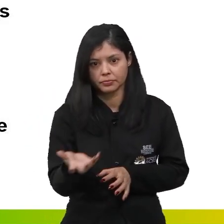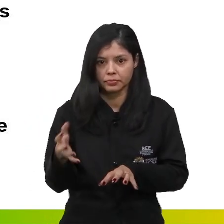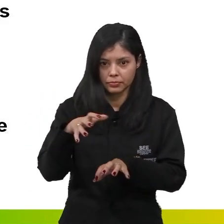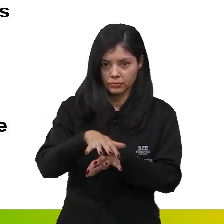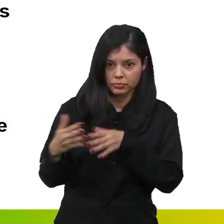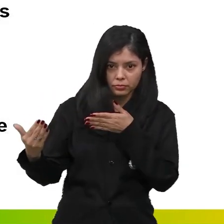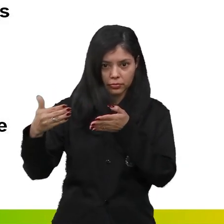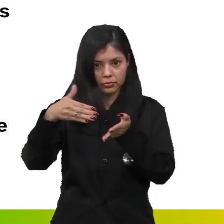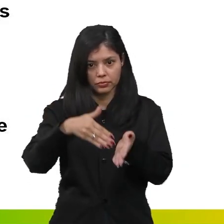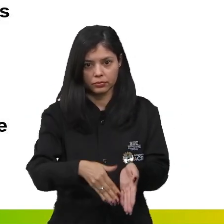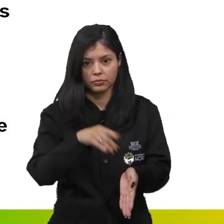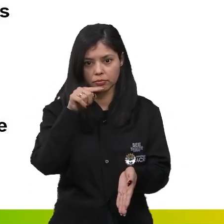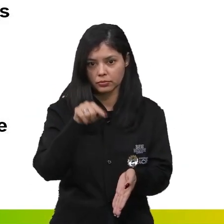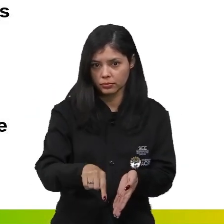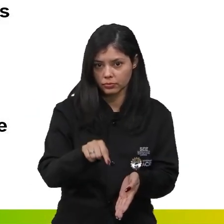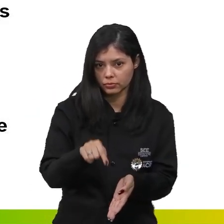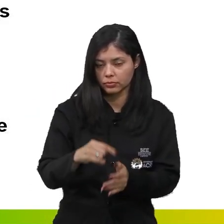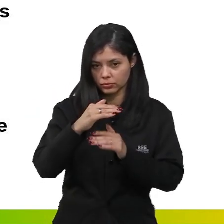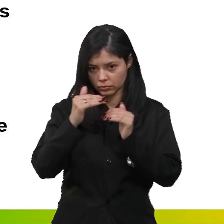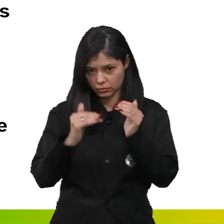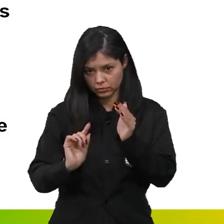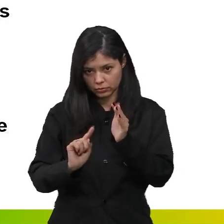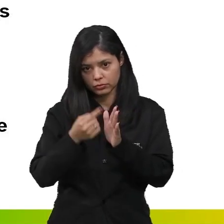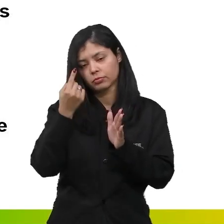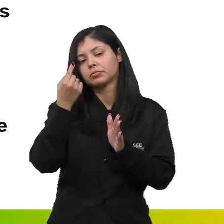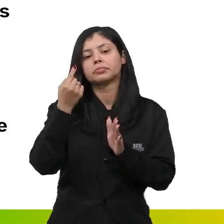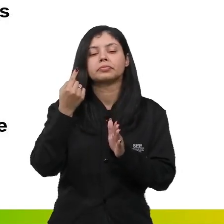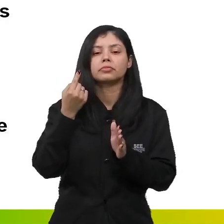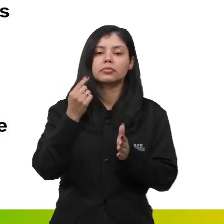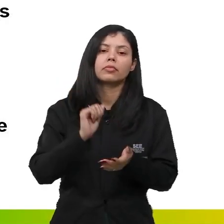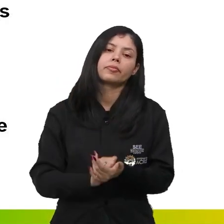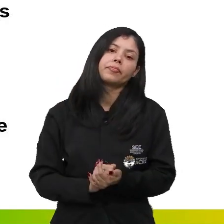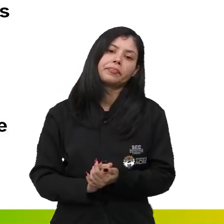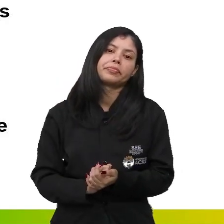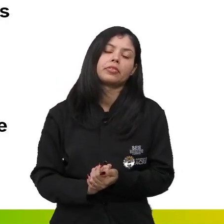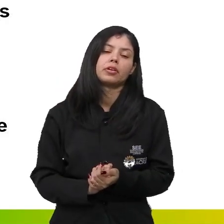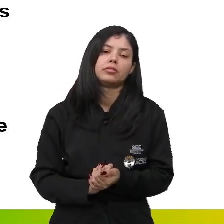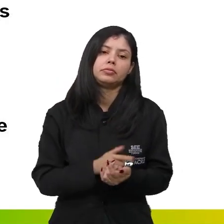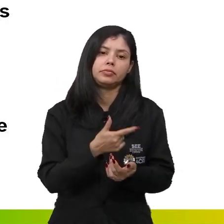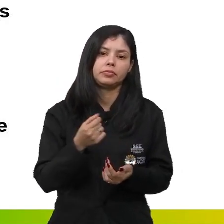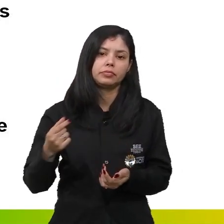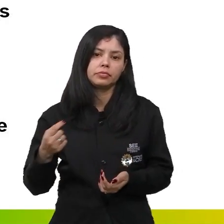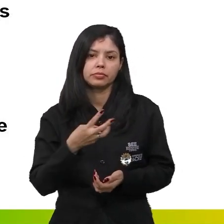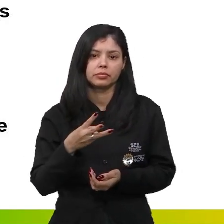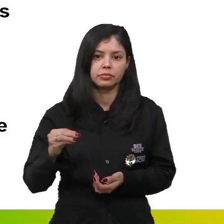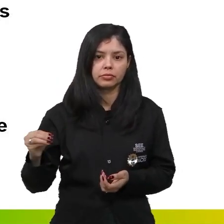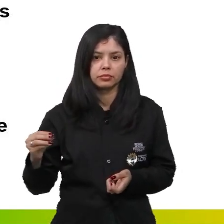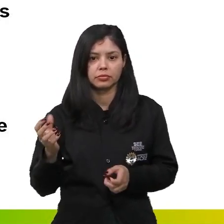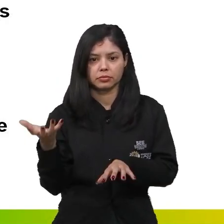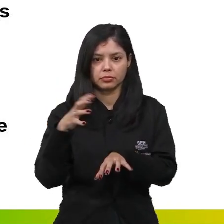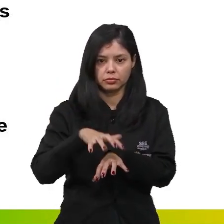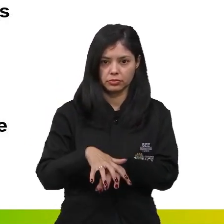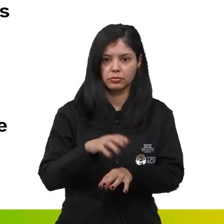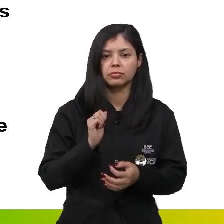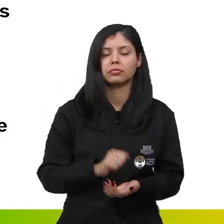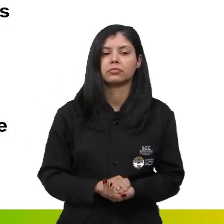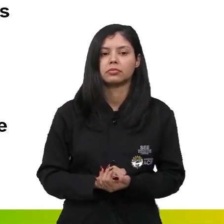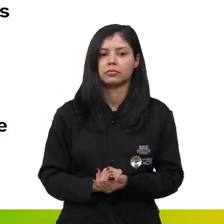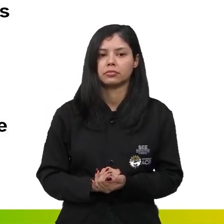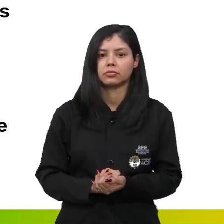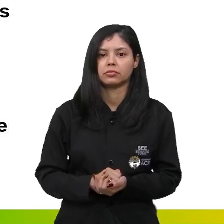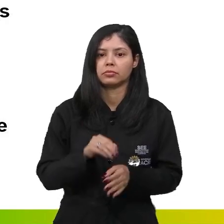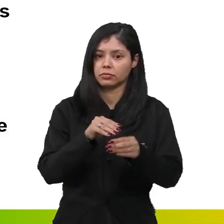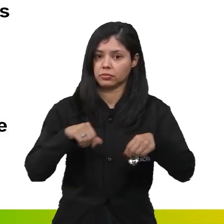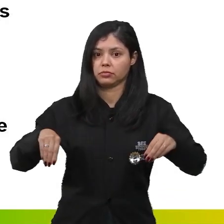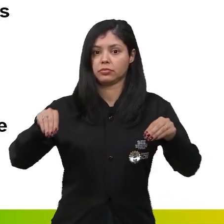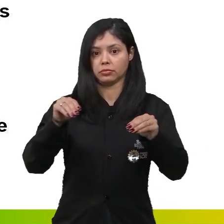que está chegando aqui, sobretudo os primeiros que chegam, aí nos primeiros 200, 300 anos de colonização, ficar sem